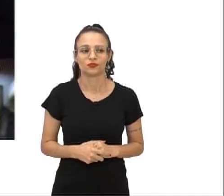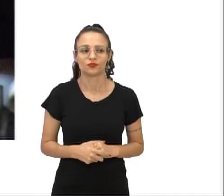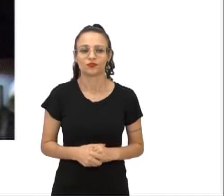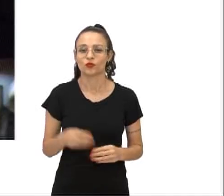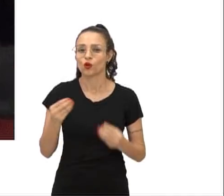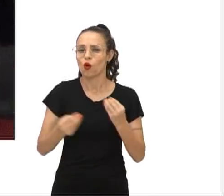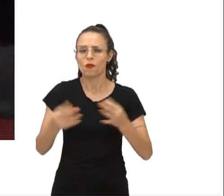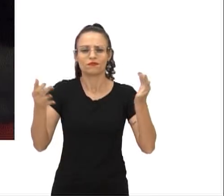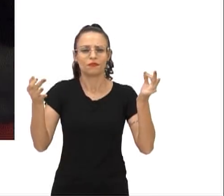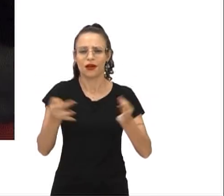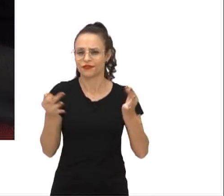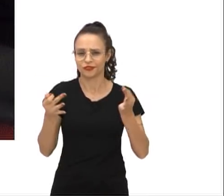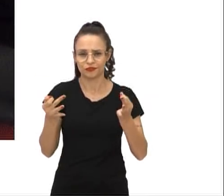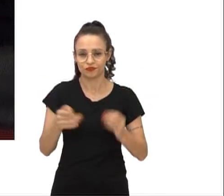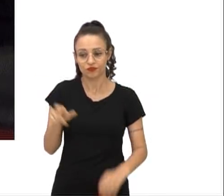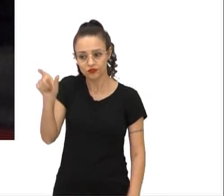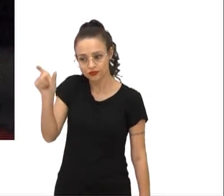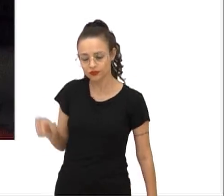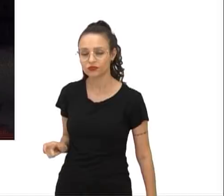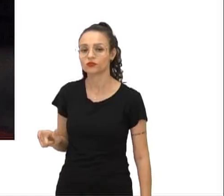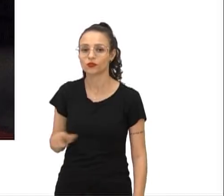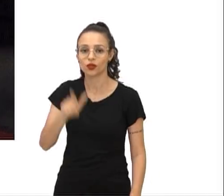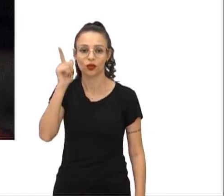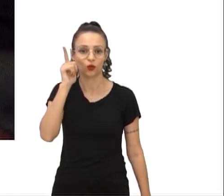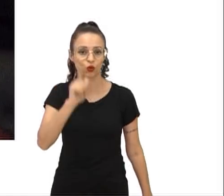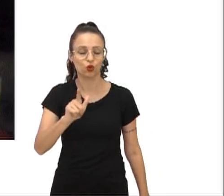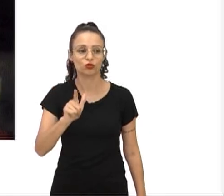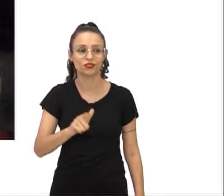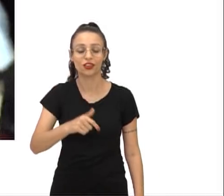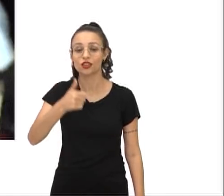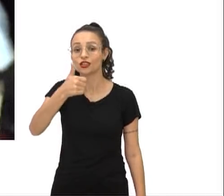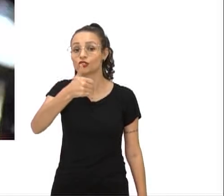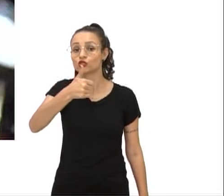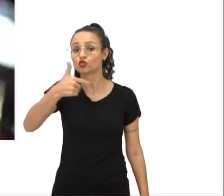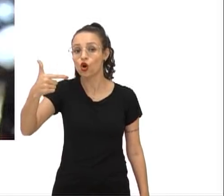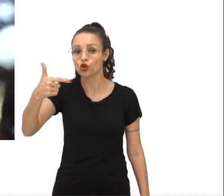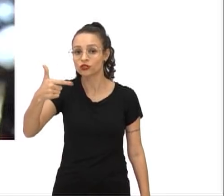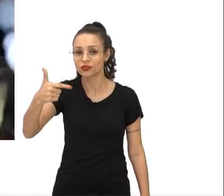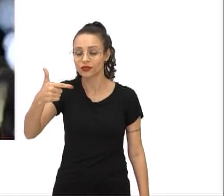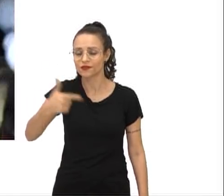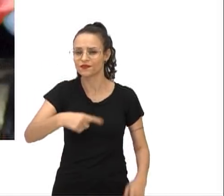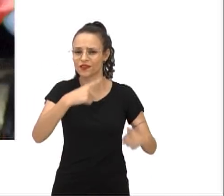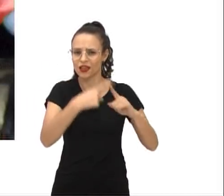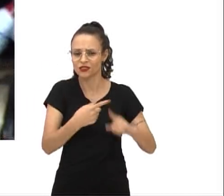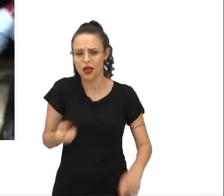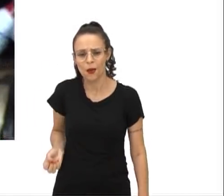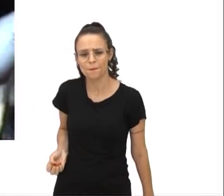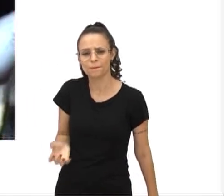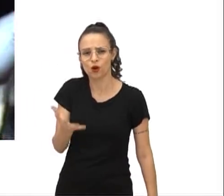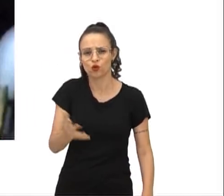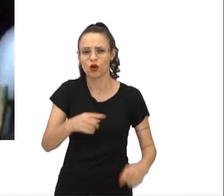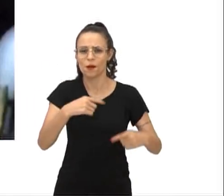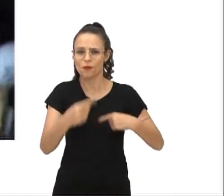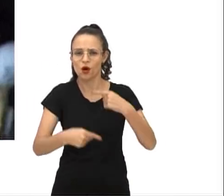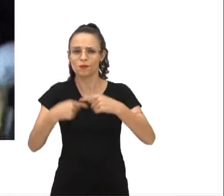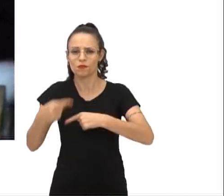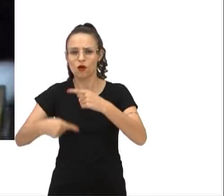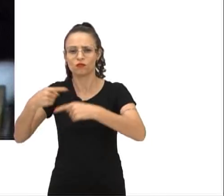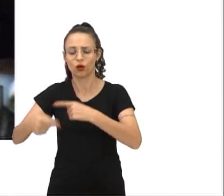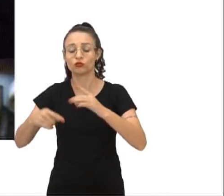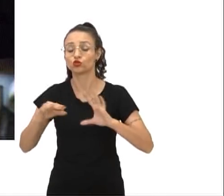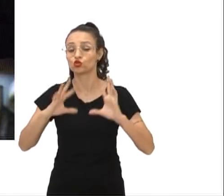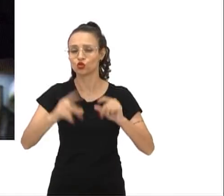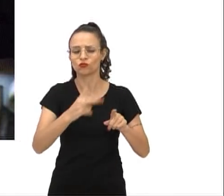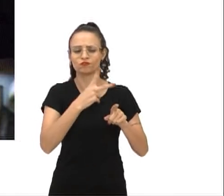perfeito. Quando o jogador consegue fazer 12 strikes. Mas como assim 12 strikes? São 10 rodadas. Então, olha só, o